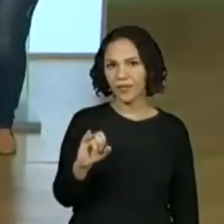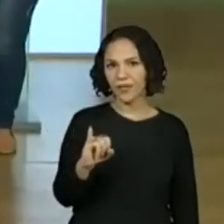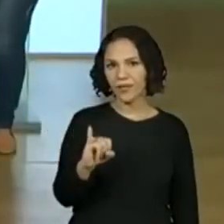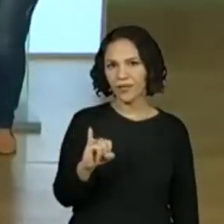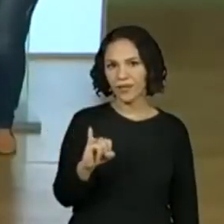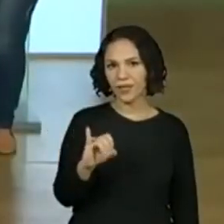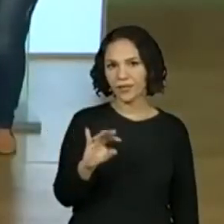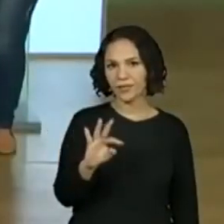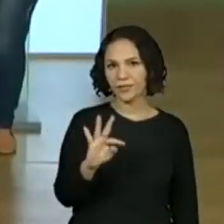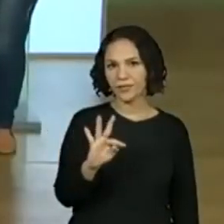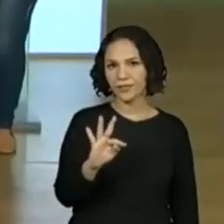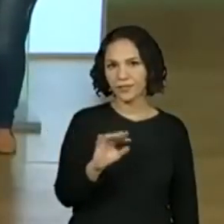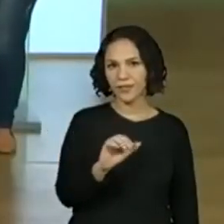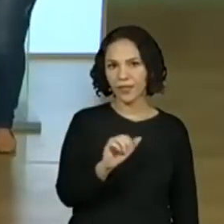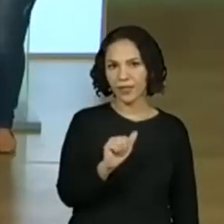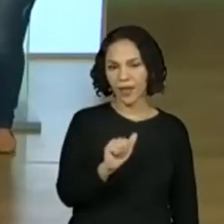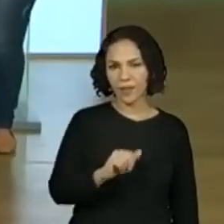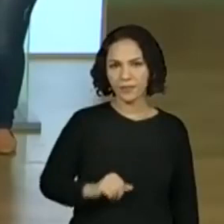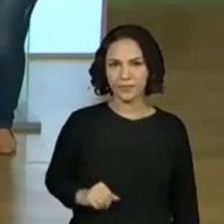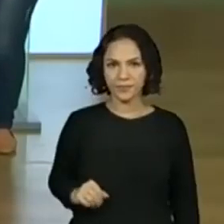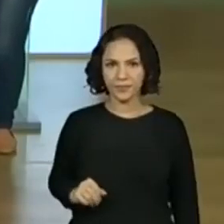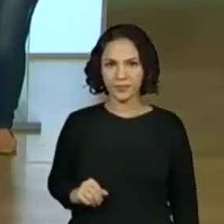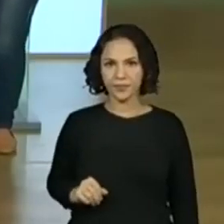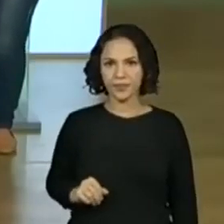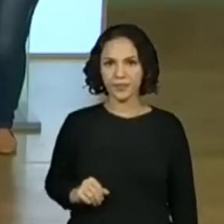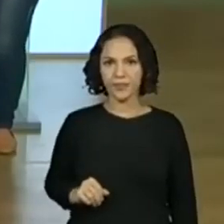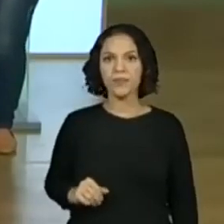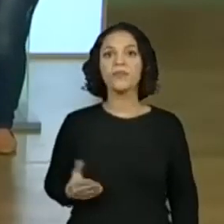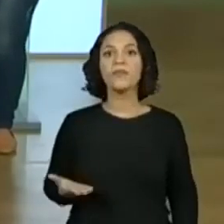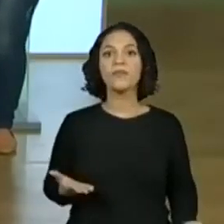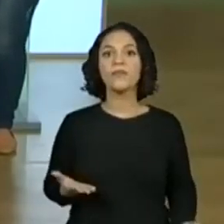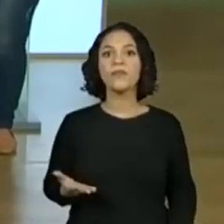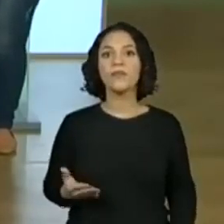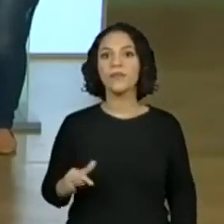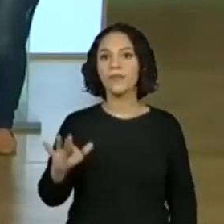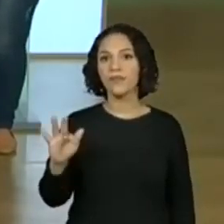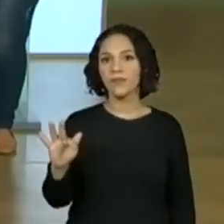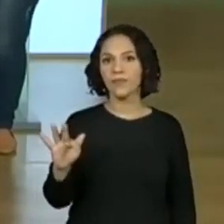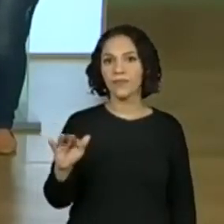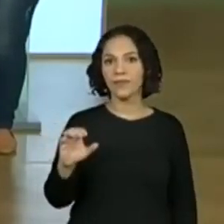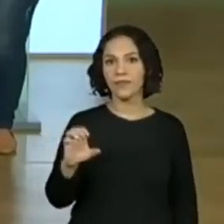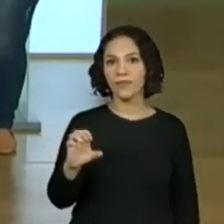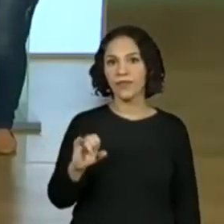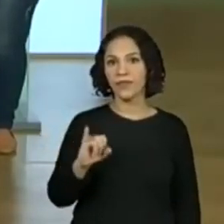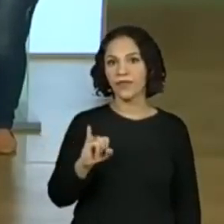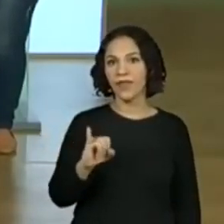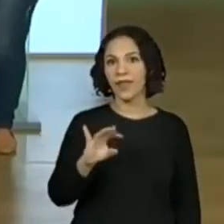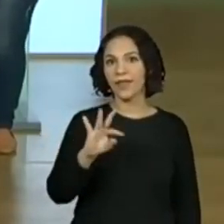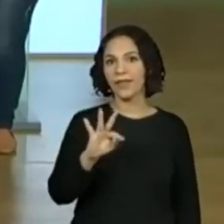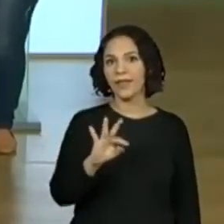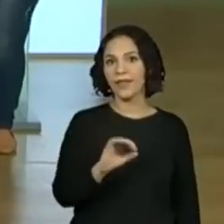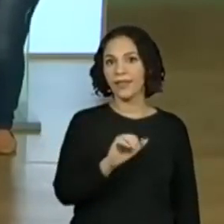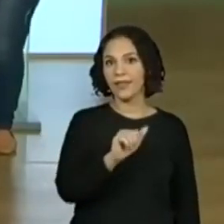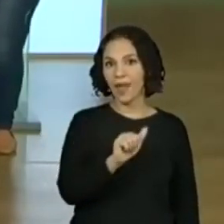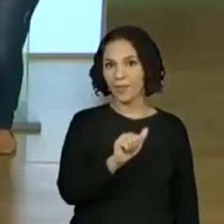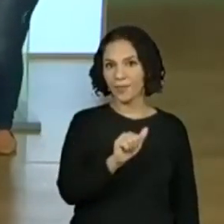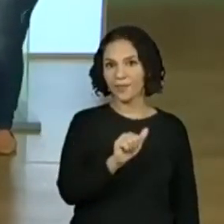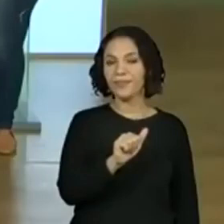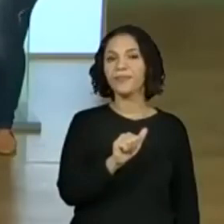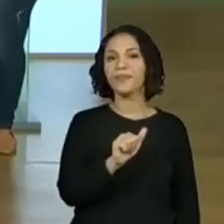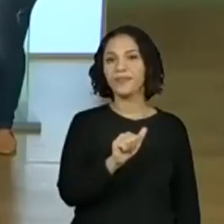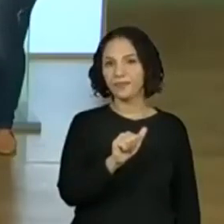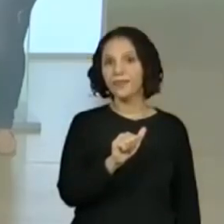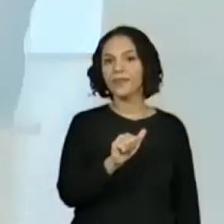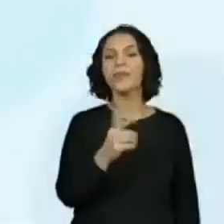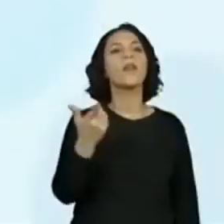professora. Leitura feita. E agora o feita? Eu sugiro você olhar lá no título, mostra para os alunos